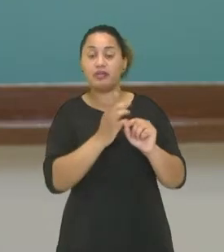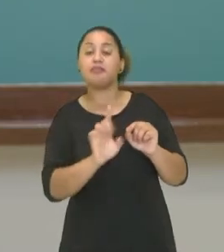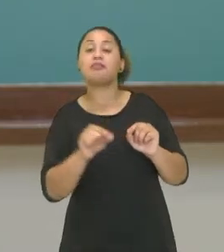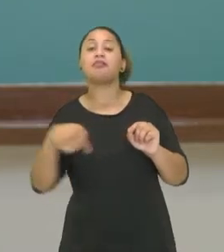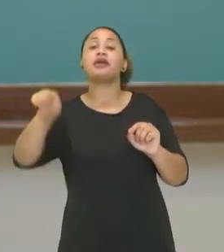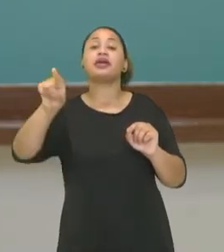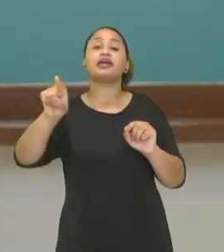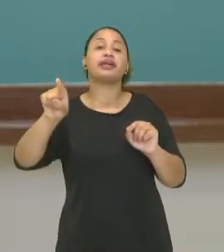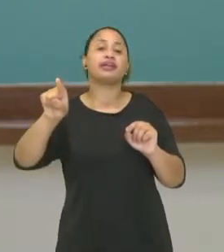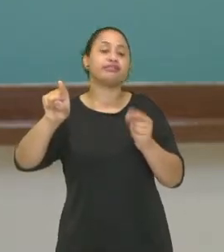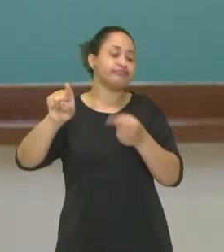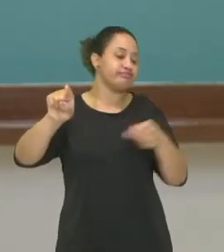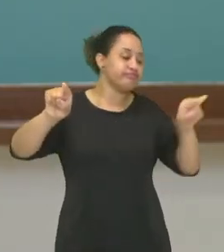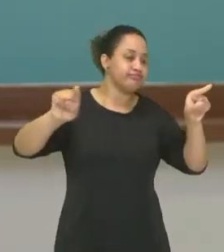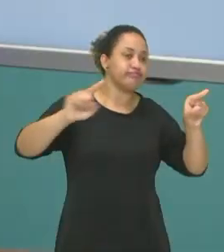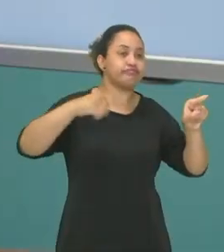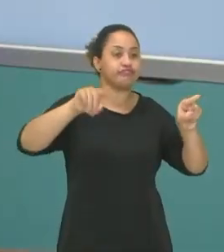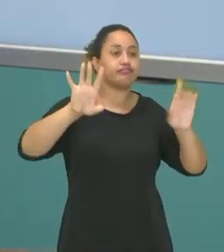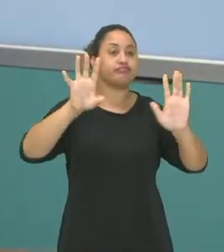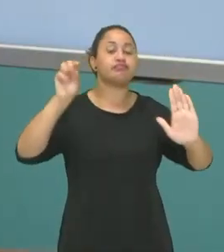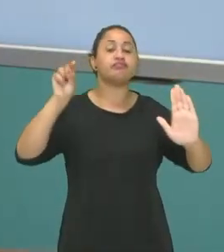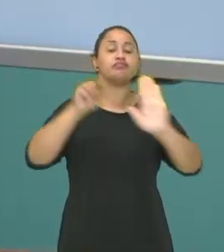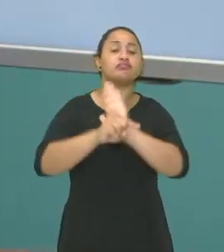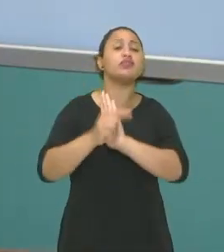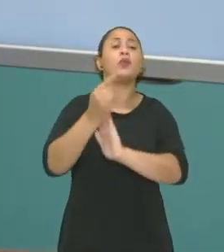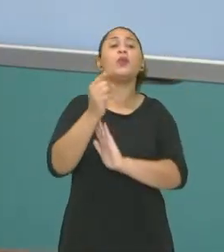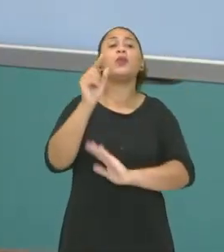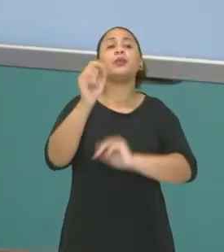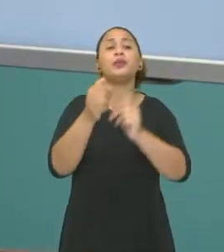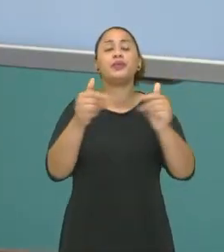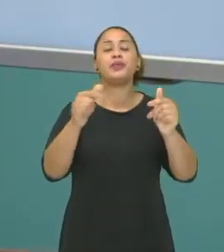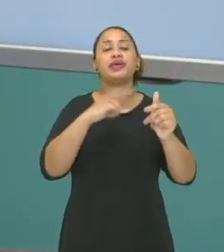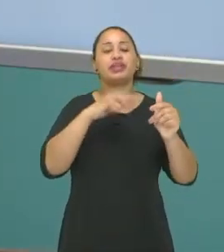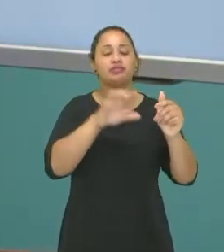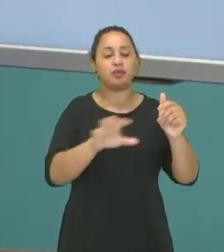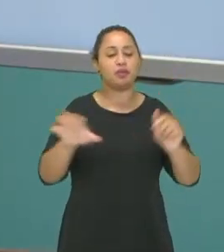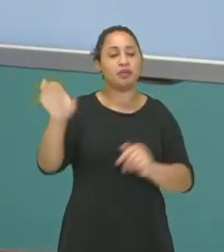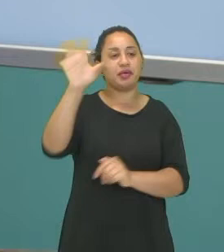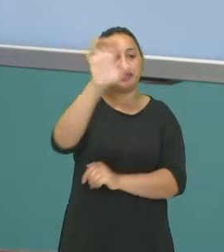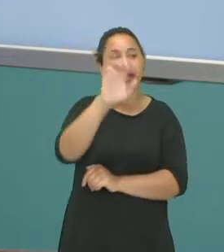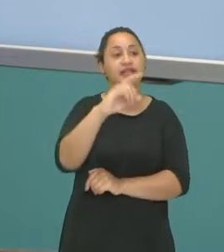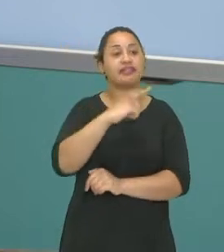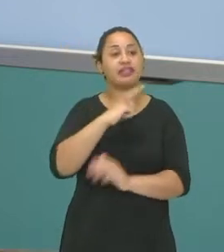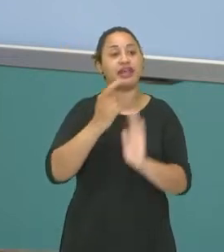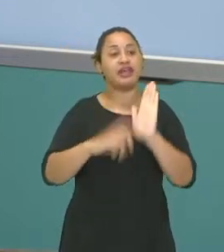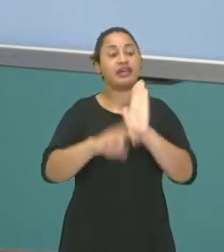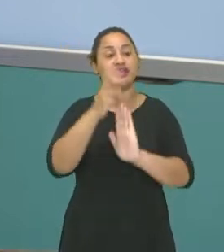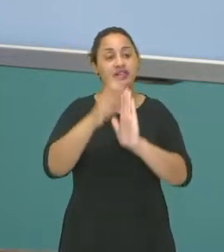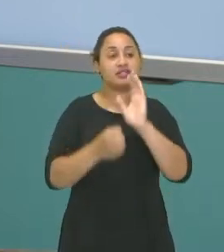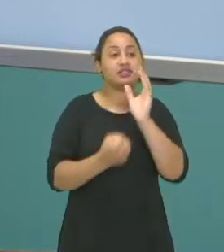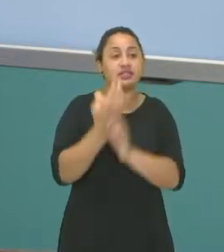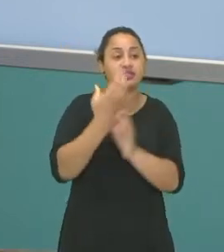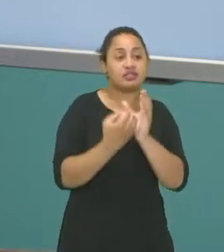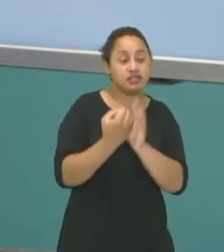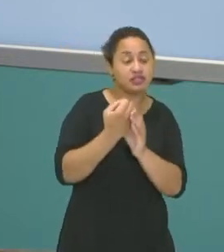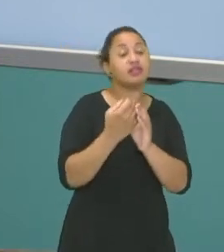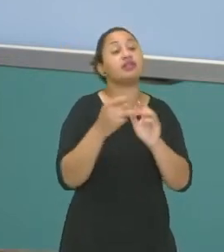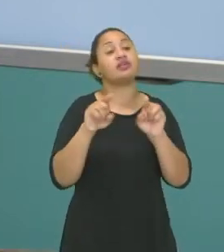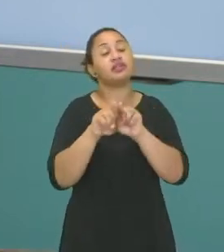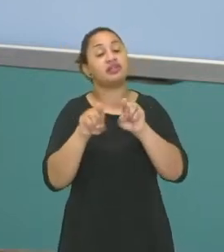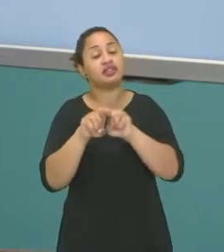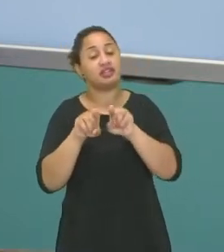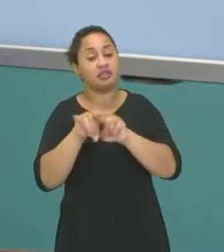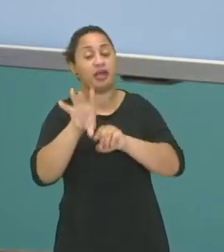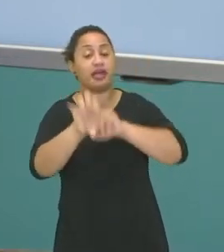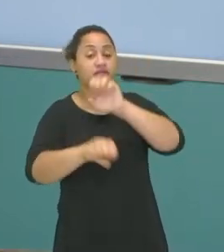tá? E aí a pergunta: um dos organismos dessa teia alimentar obtém energia de produtores e